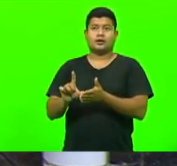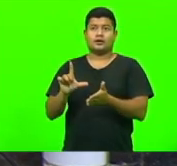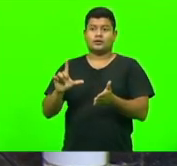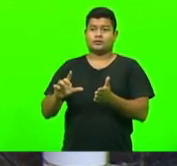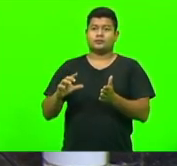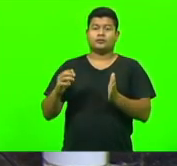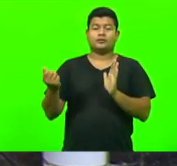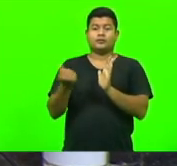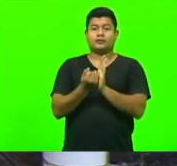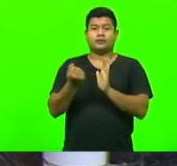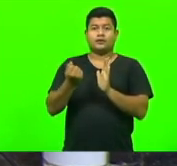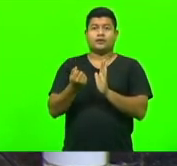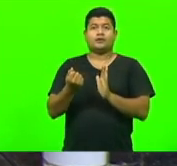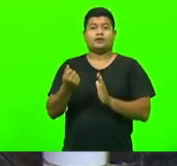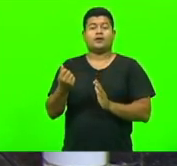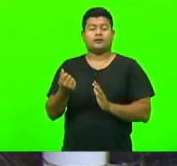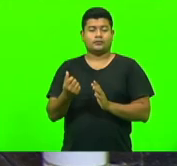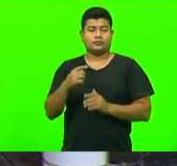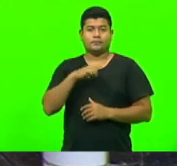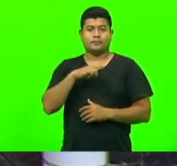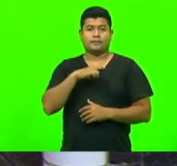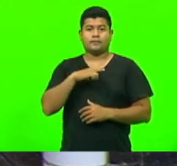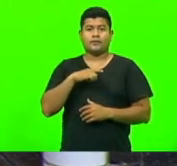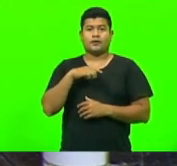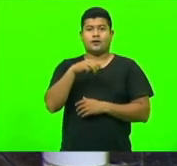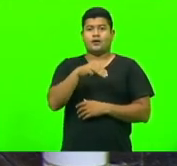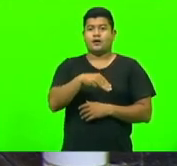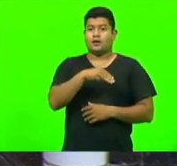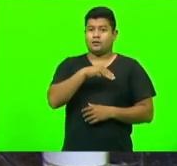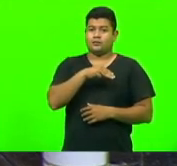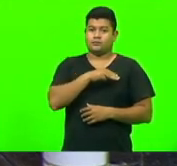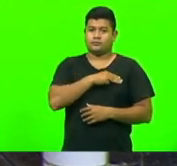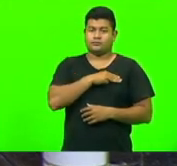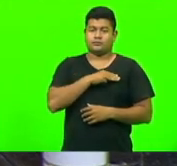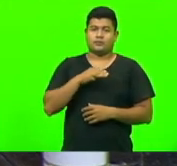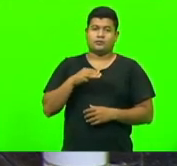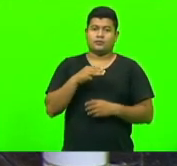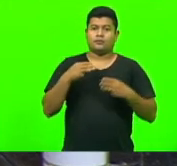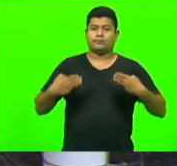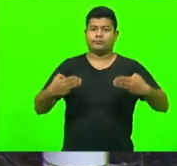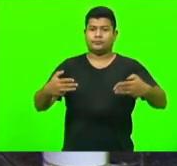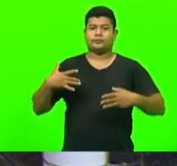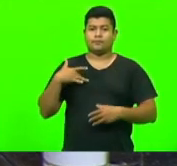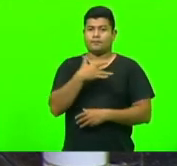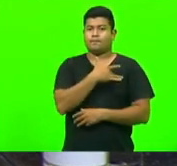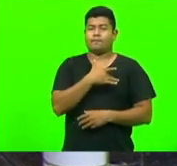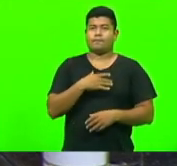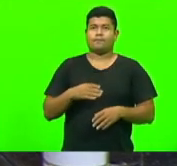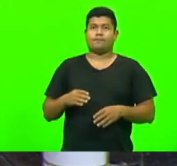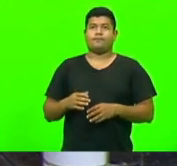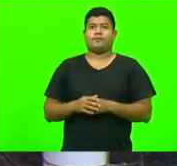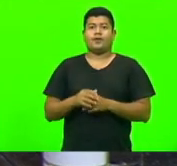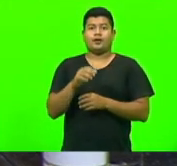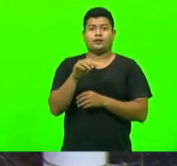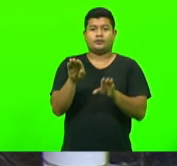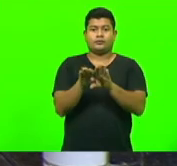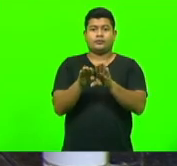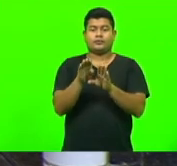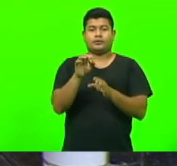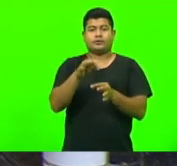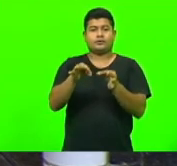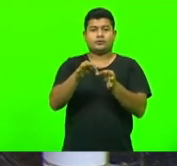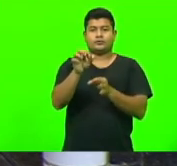previamente validada certificadamente pelo Ministério da Saúde, certificada pela Agência Nacional de Vigilância Sanitária da Anvisa. Não diz aqui